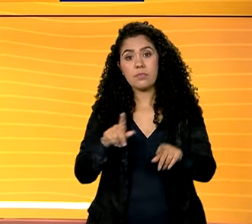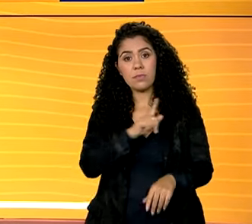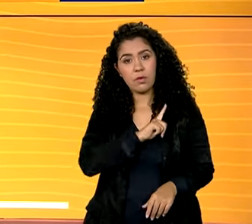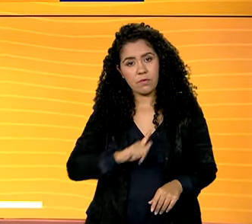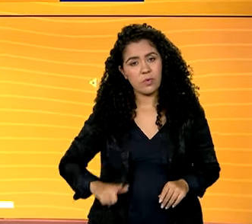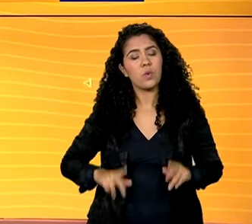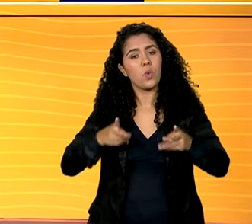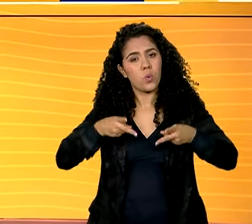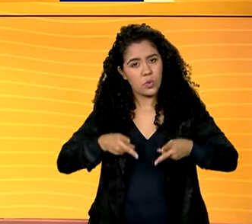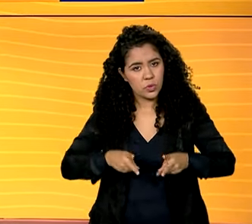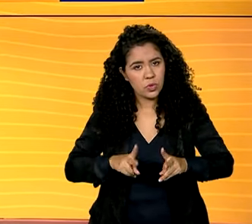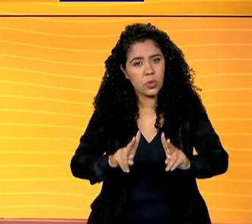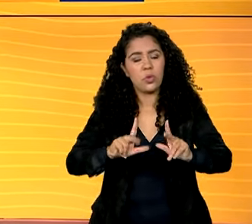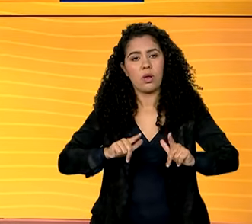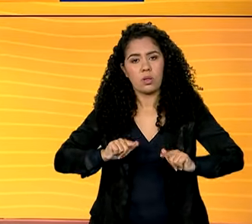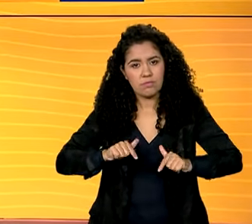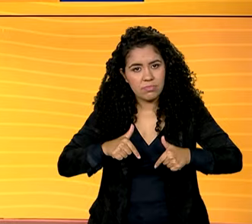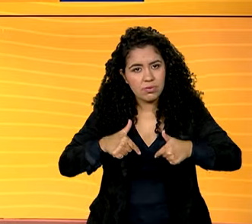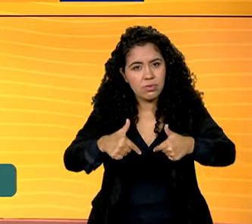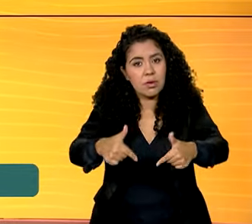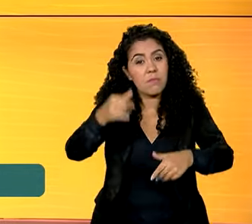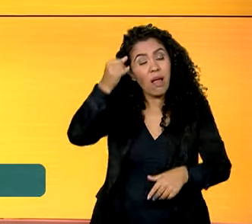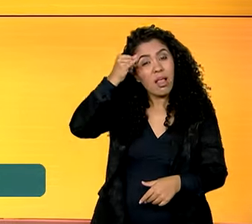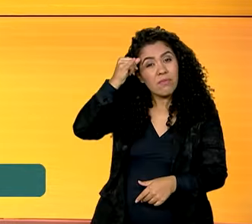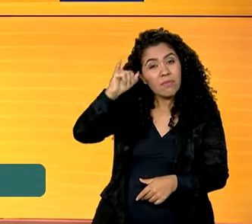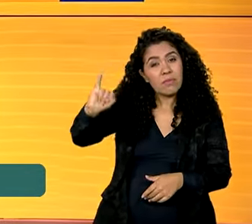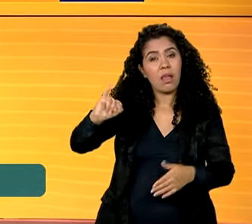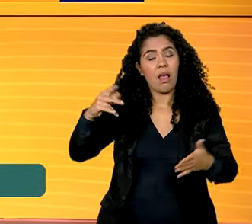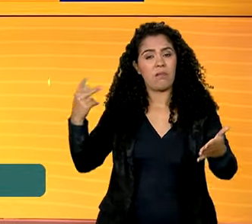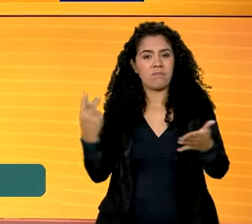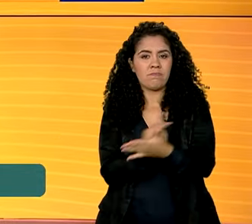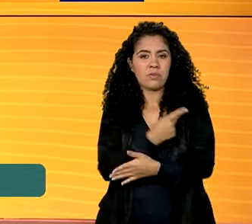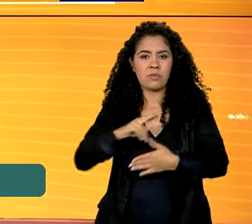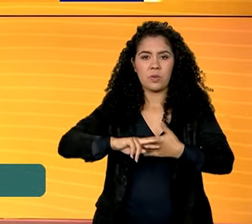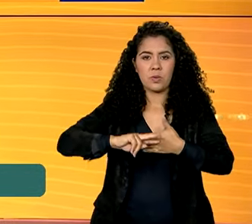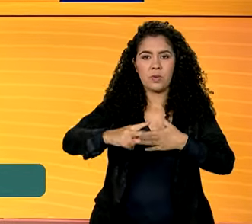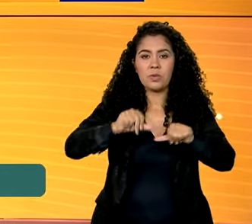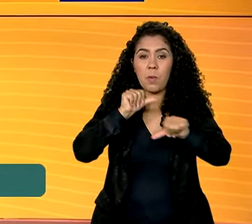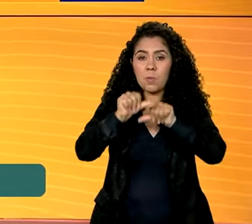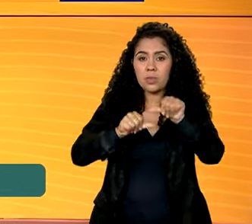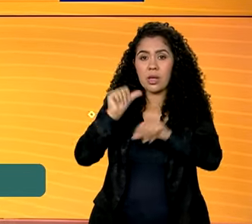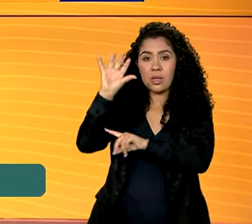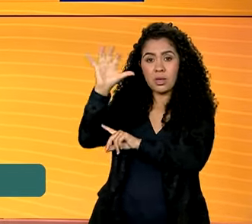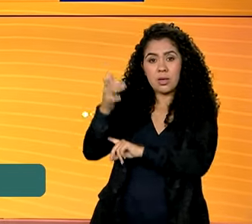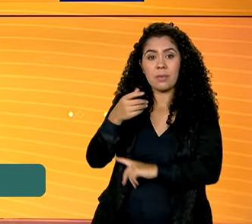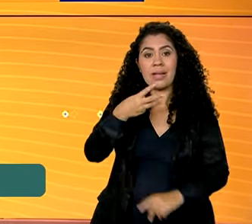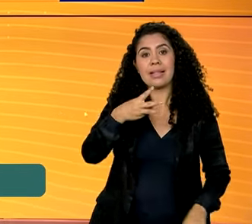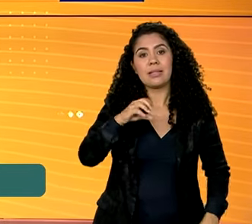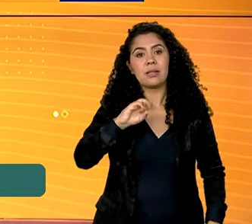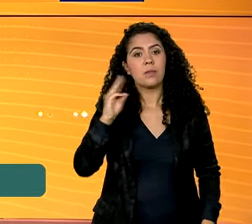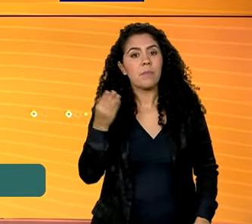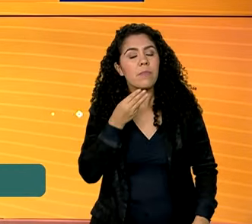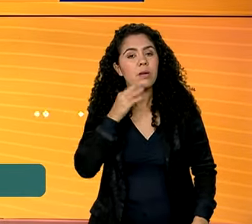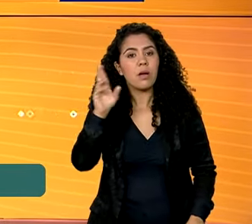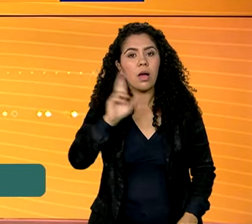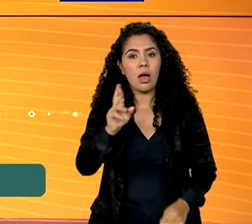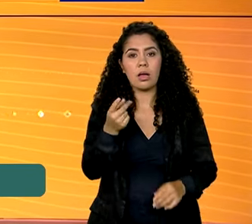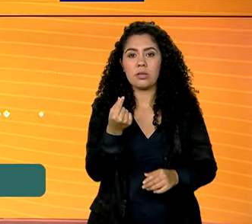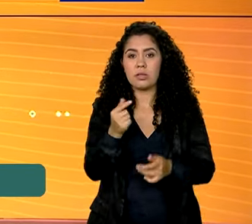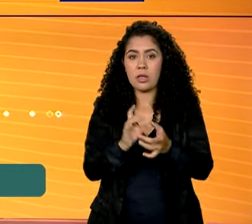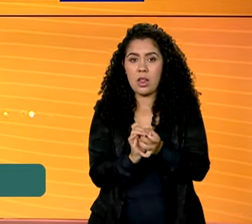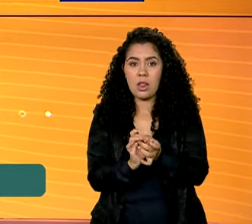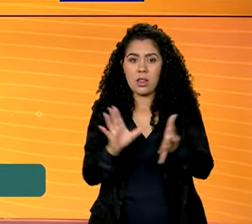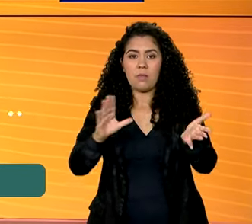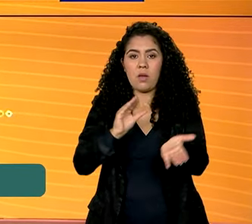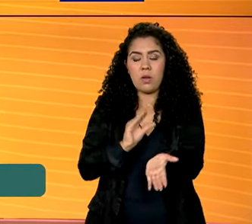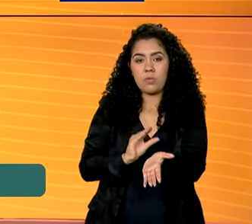segue trabalhando para a prevenção das consequências das mudanças climáticas. 30 milhões de reais foram liberados para